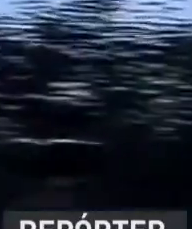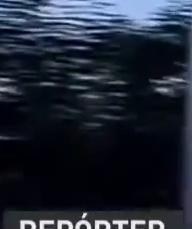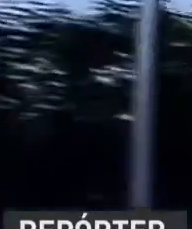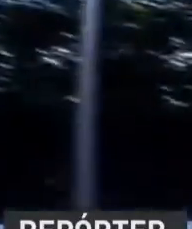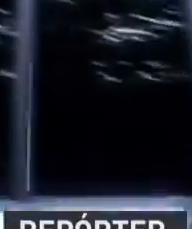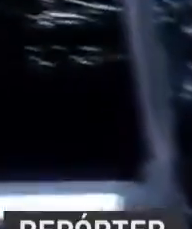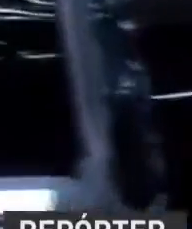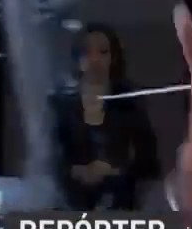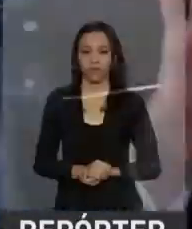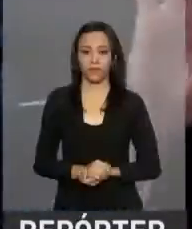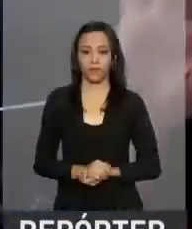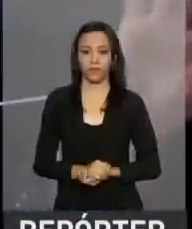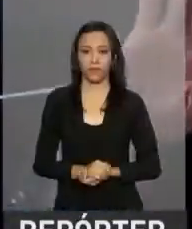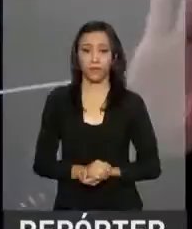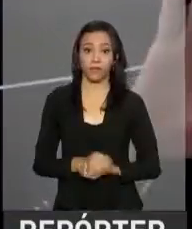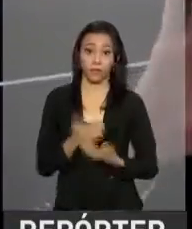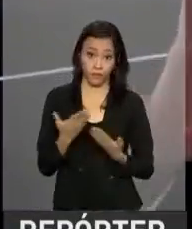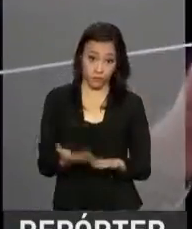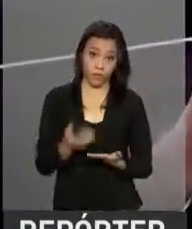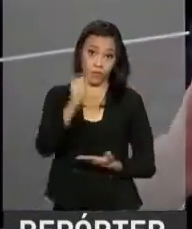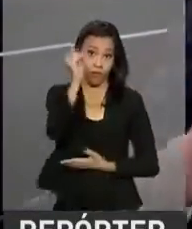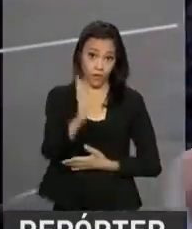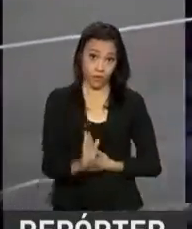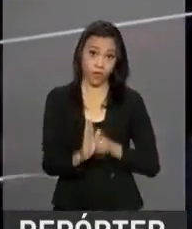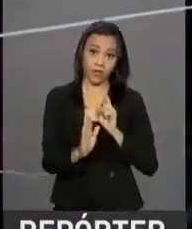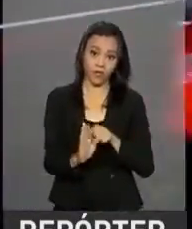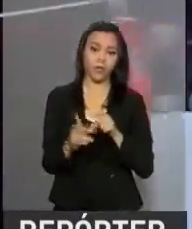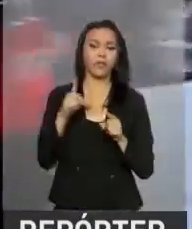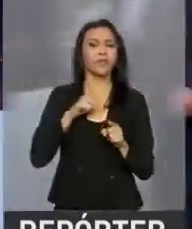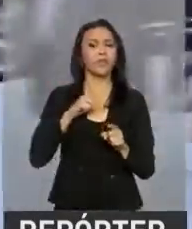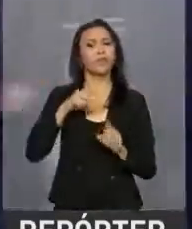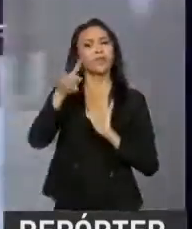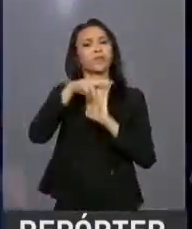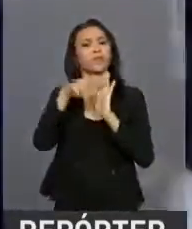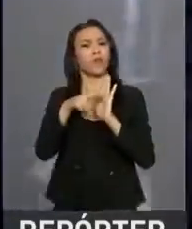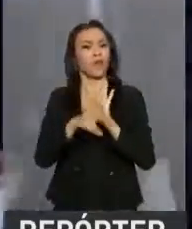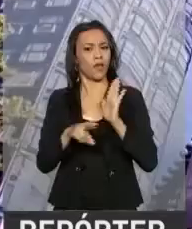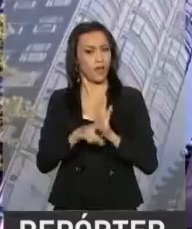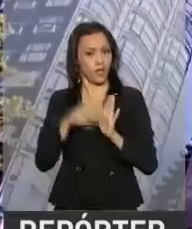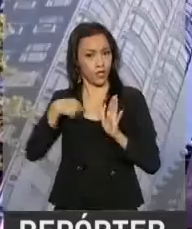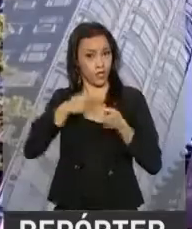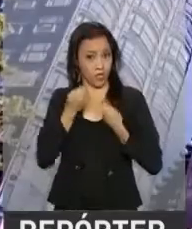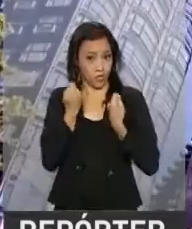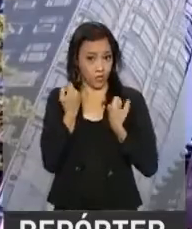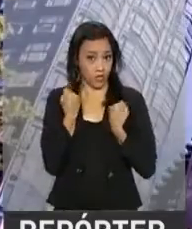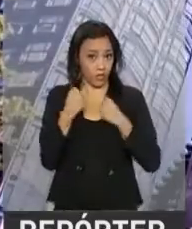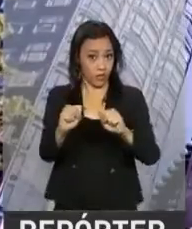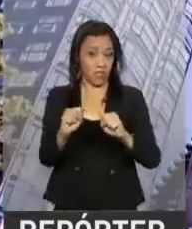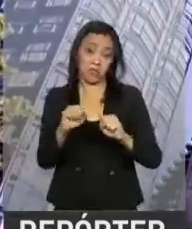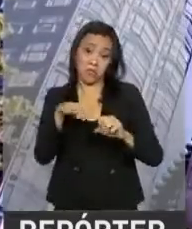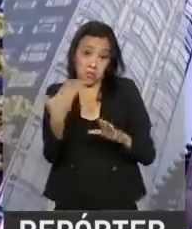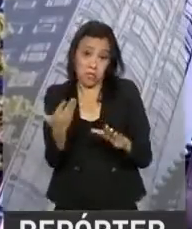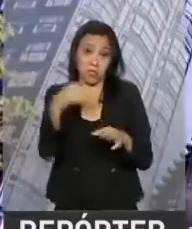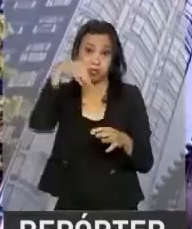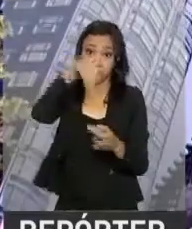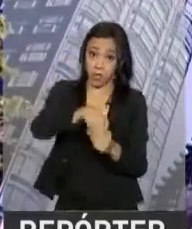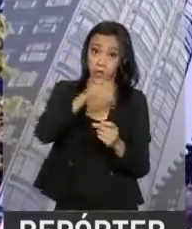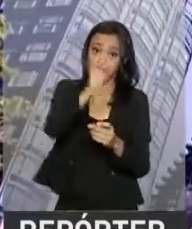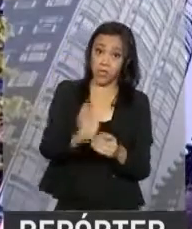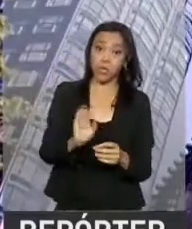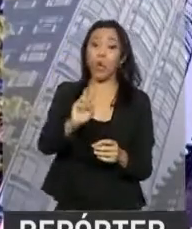Ele vai tratar da posição do Brasil no campo internacional e dos princípios que nós defendemos, seja no Brasil, seja no mundo,